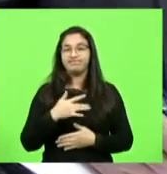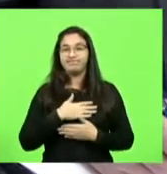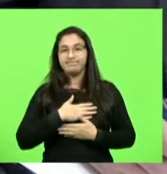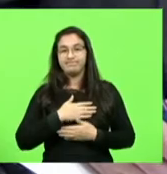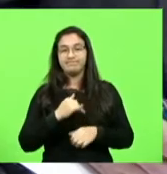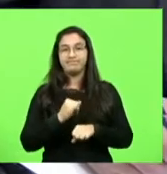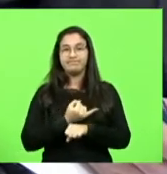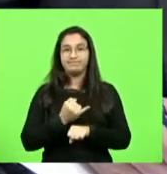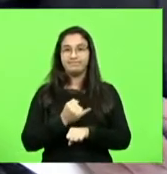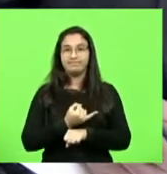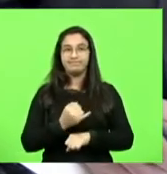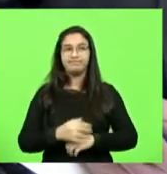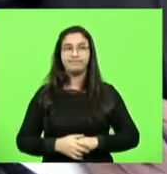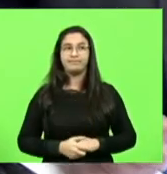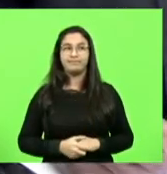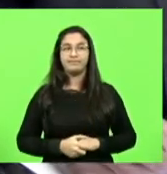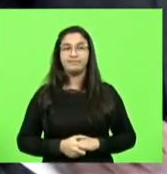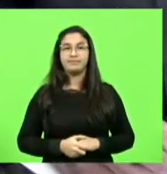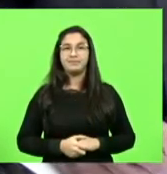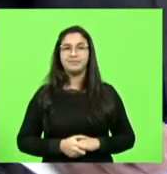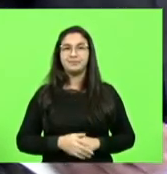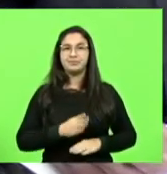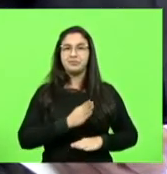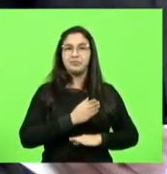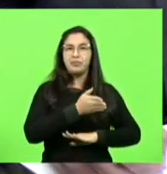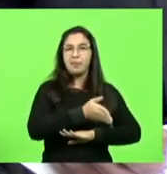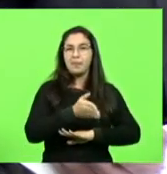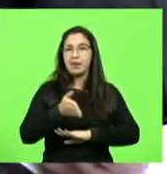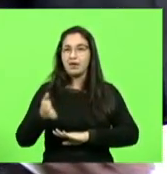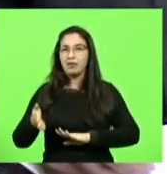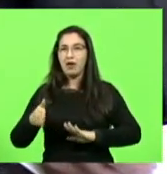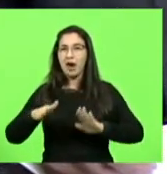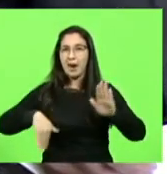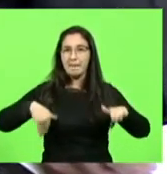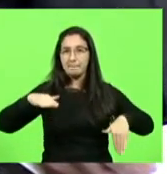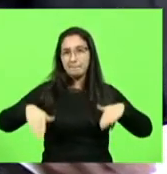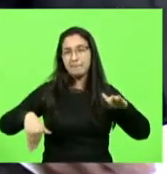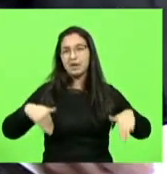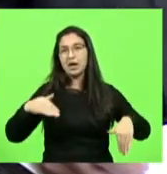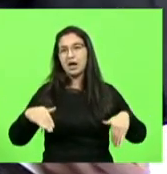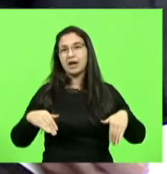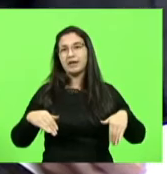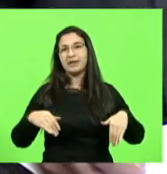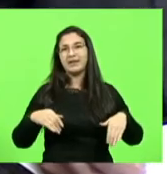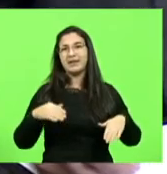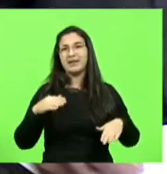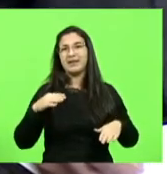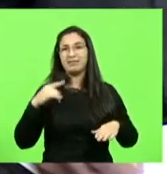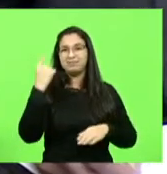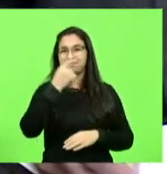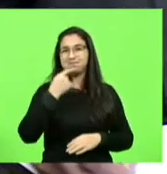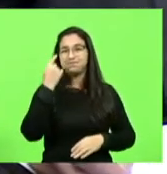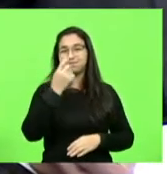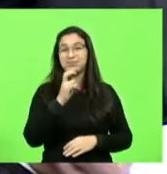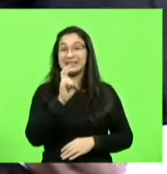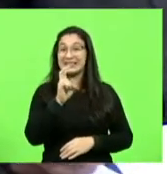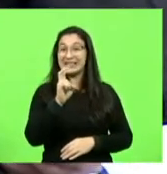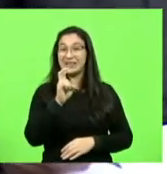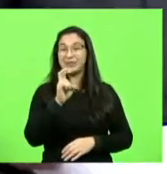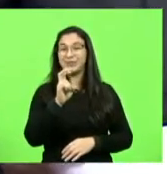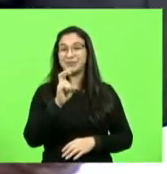Quem leva, quando vai na temporada de praia, leva 5 horas para se deslocar 50 quilômetros de São Francisco do